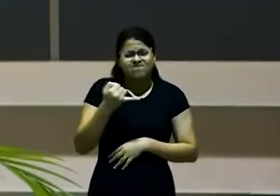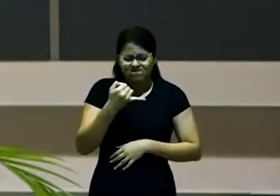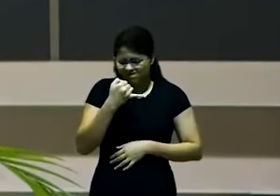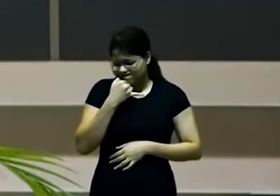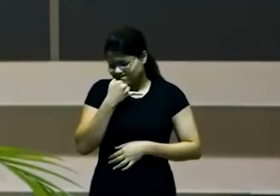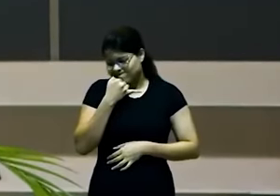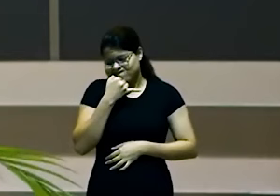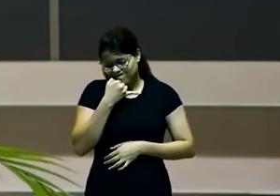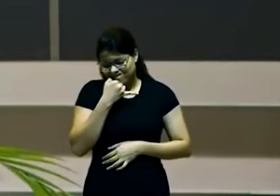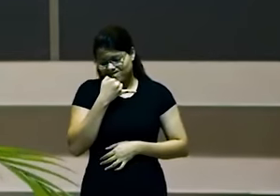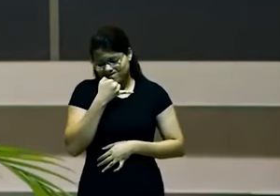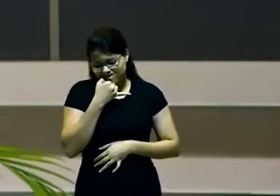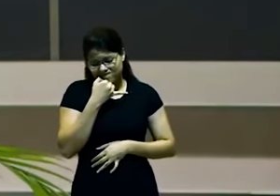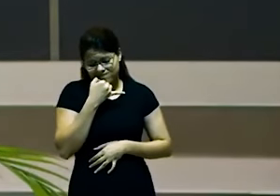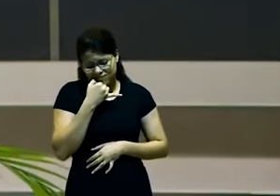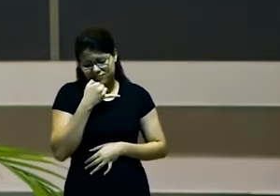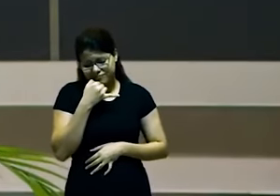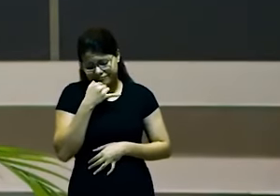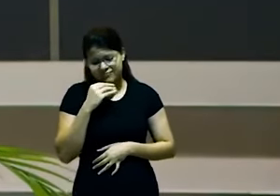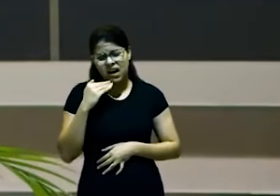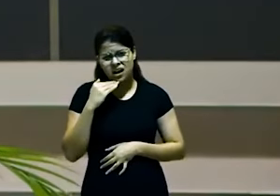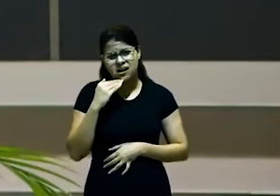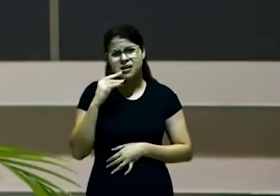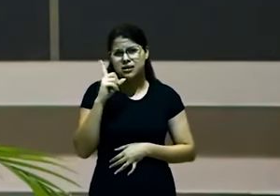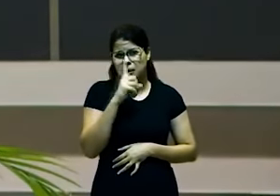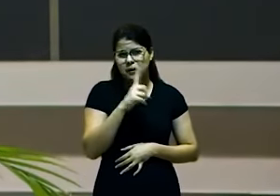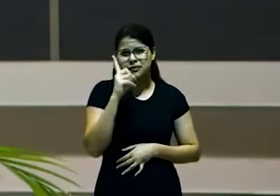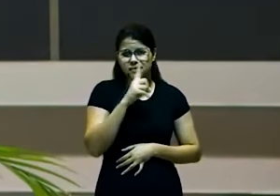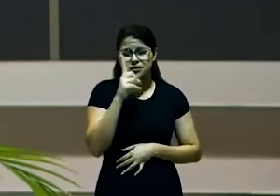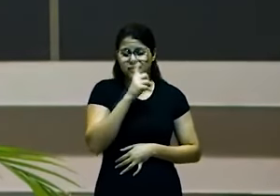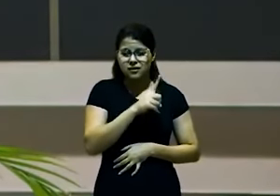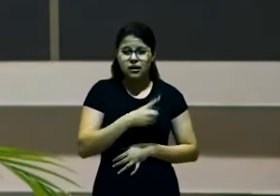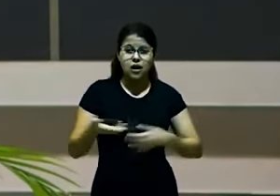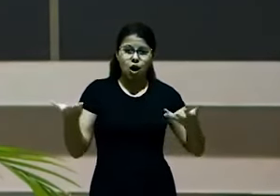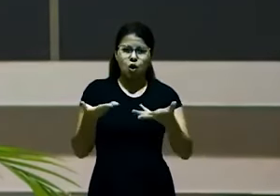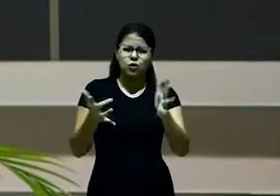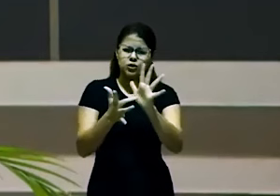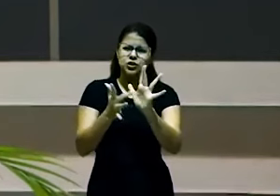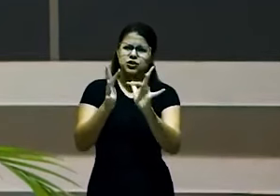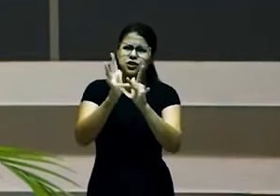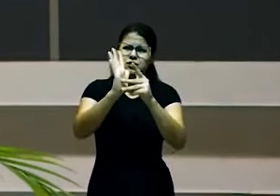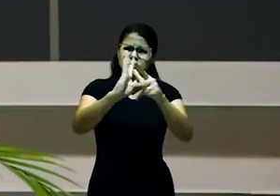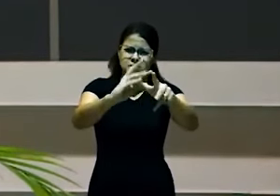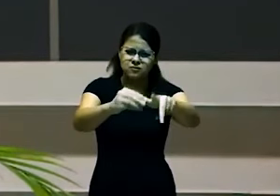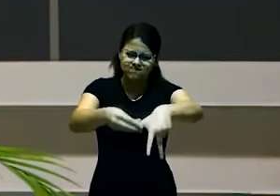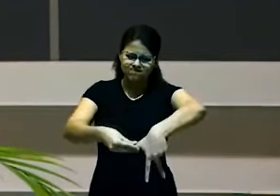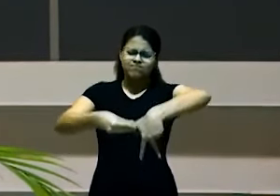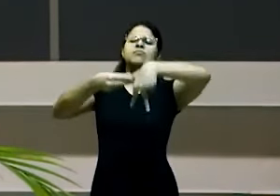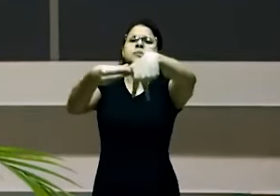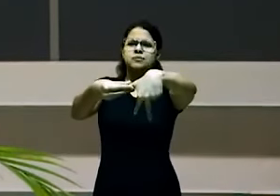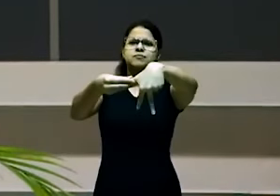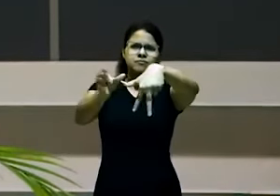tristeza um cenário de falhas nesta noite ele vem para nos levantar de novo e